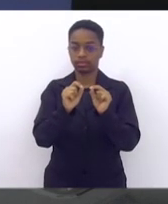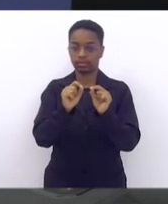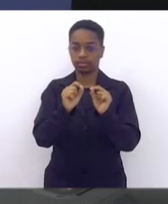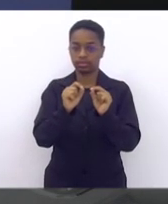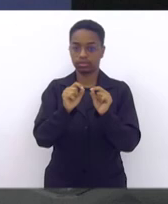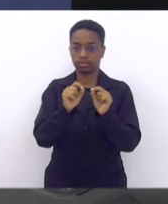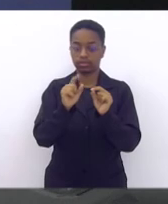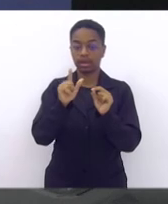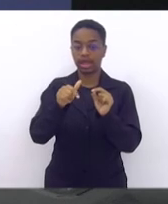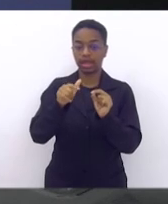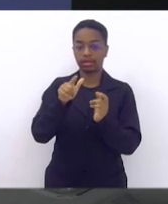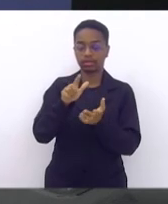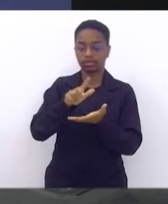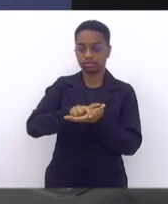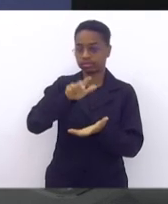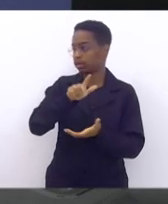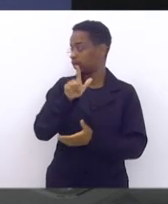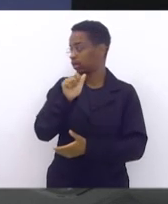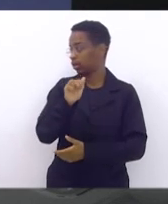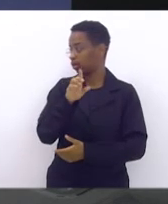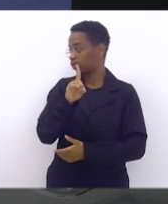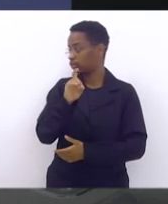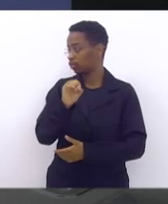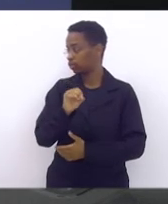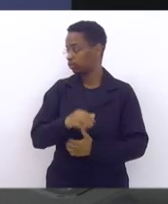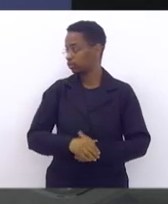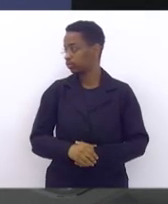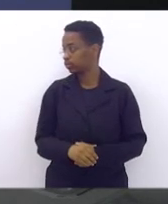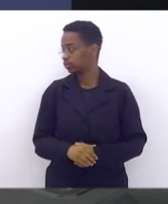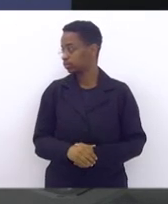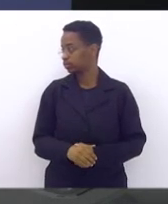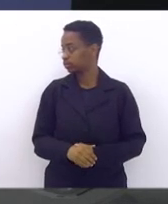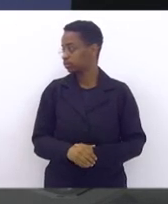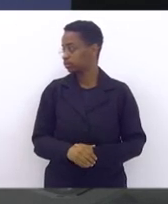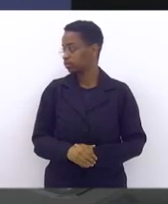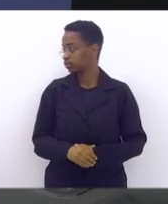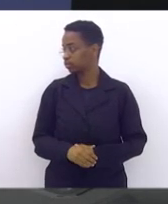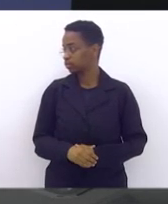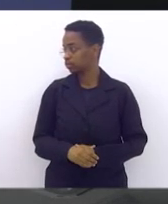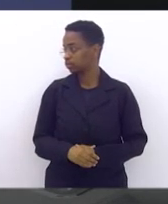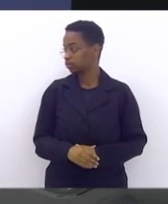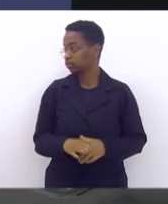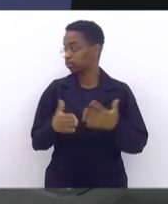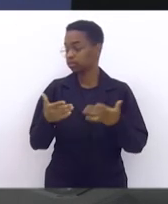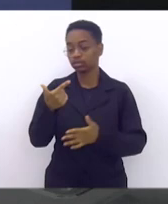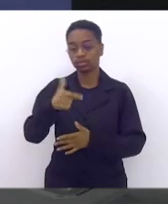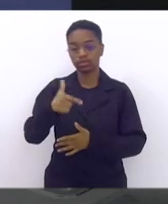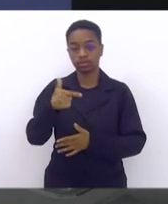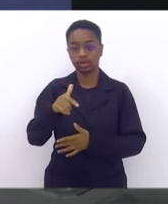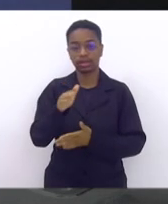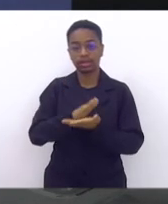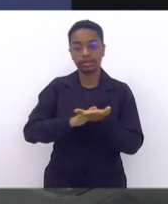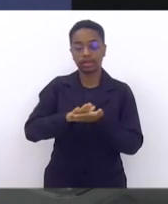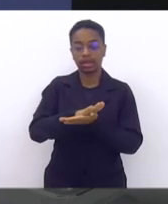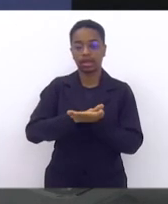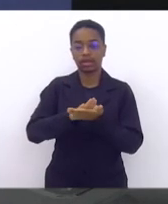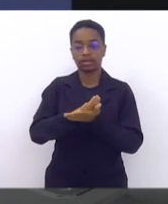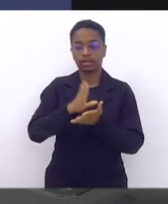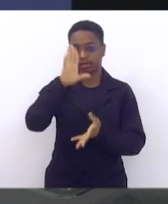em forma de laudo. Tá? Antes disso, a gente não tem nada que seja um laudo